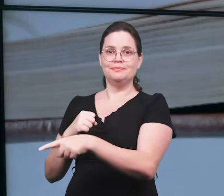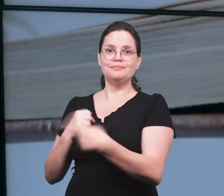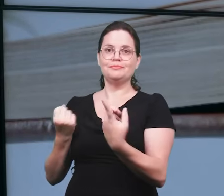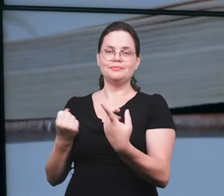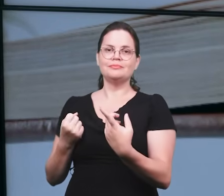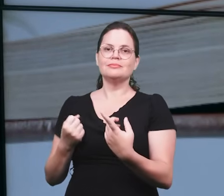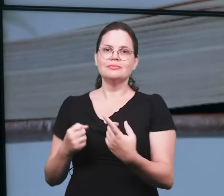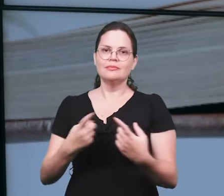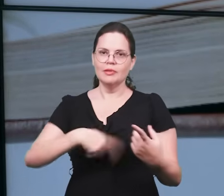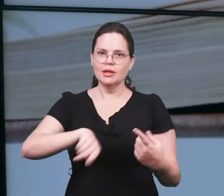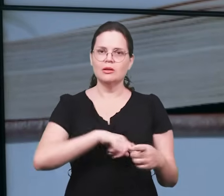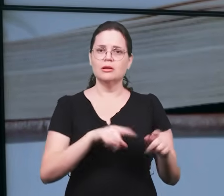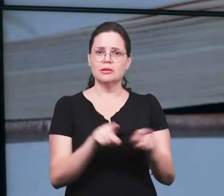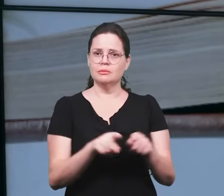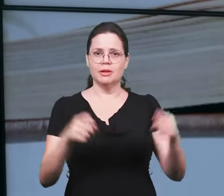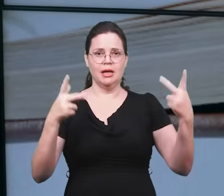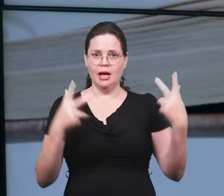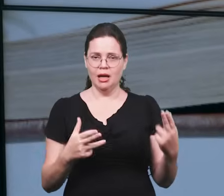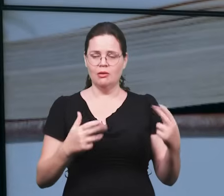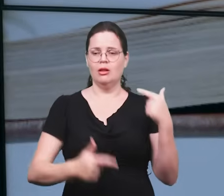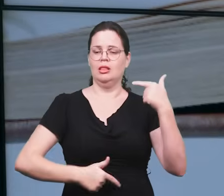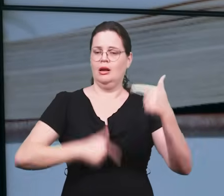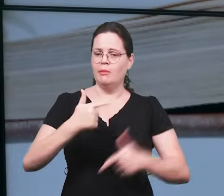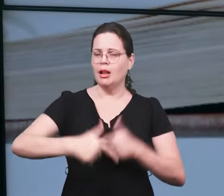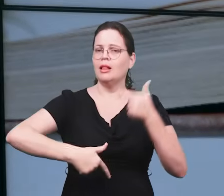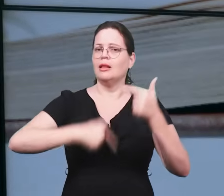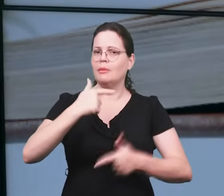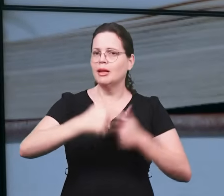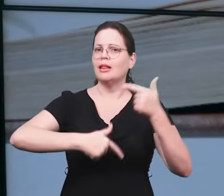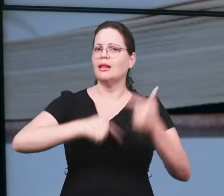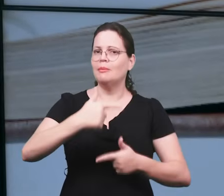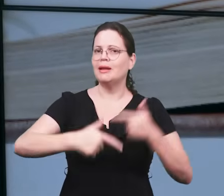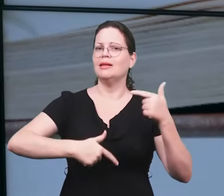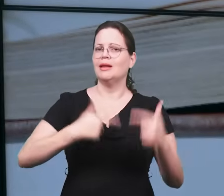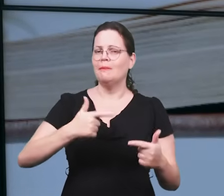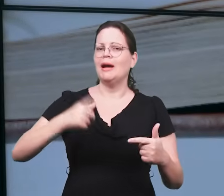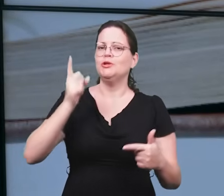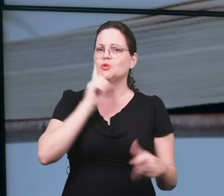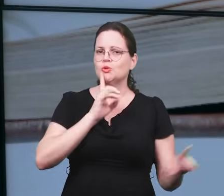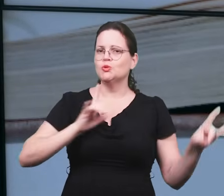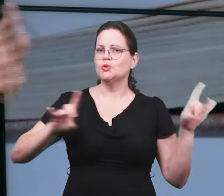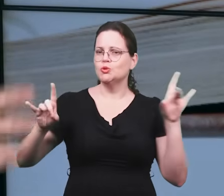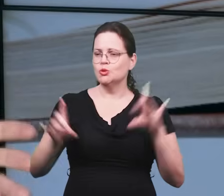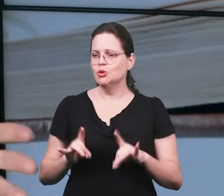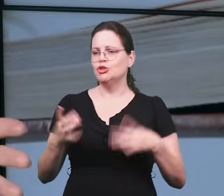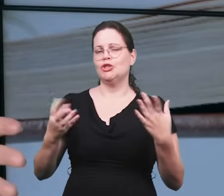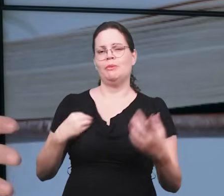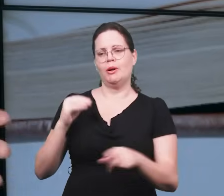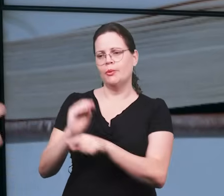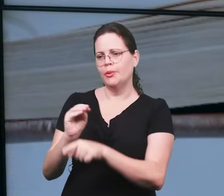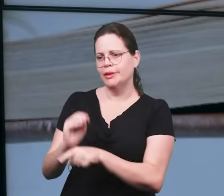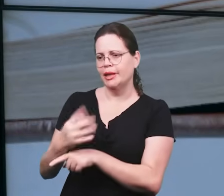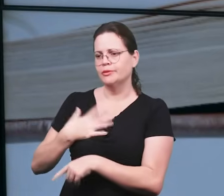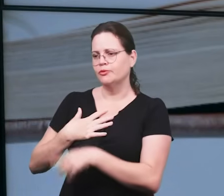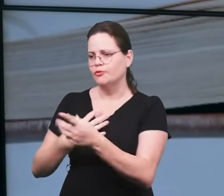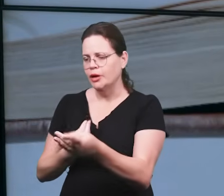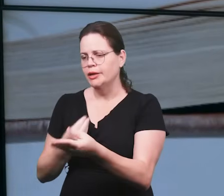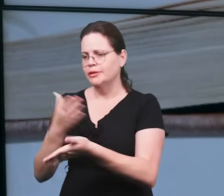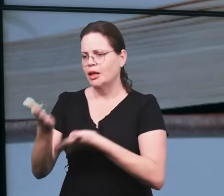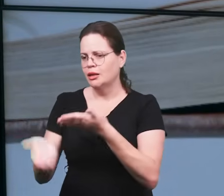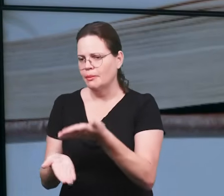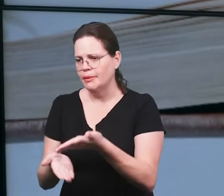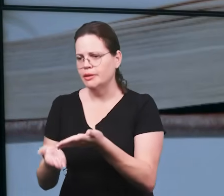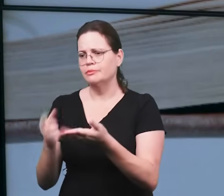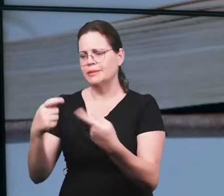que ter um trabalho, às vezes, redobrado, né? Tecer de uma maneira para um, tecer de uma maneira para o outro, de acordo